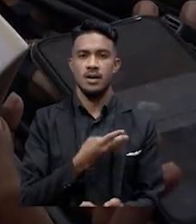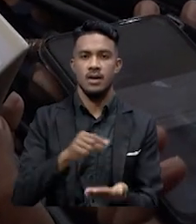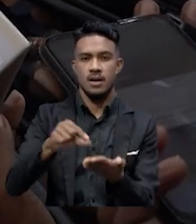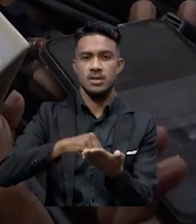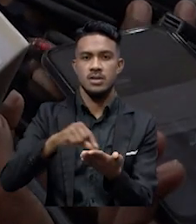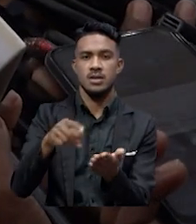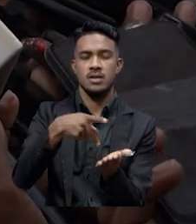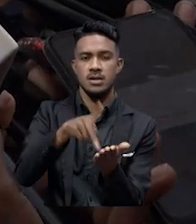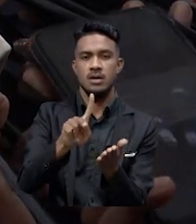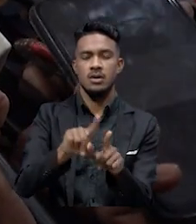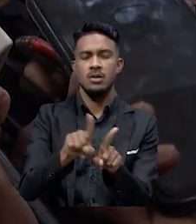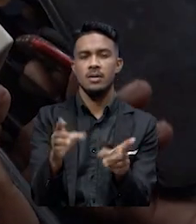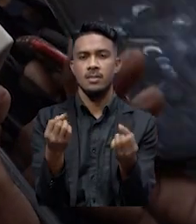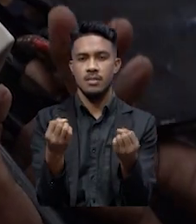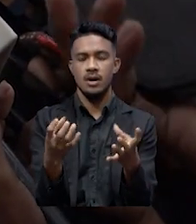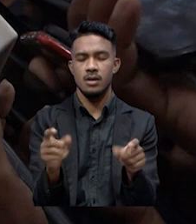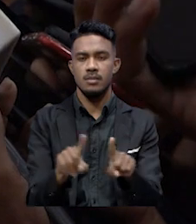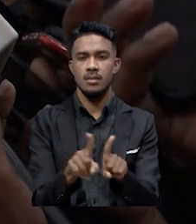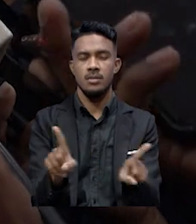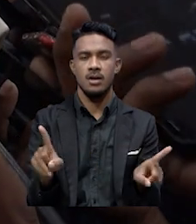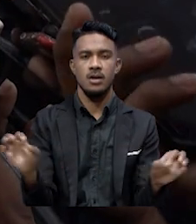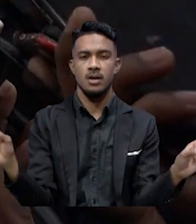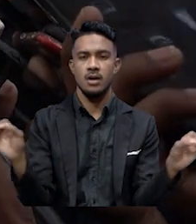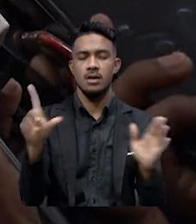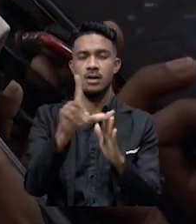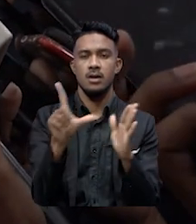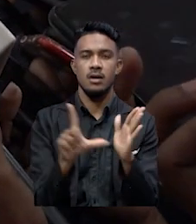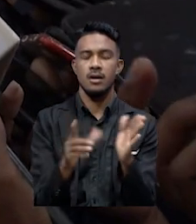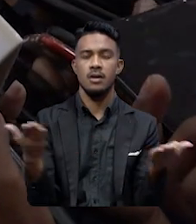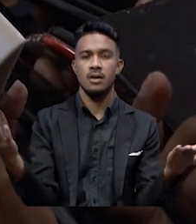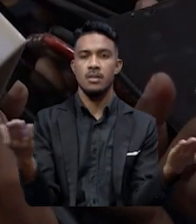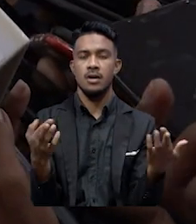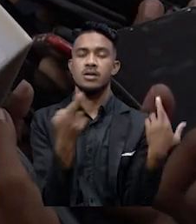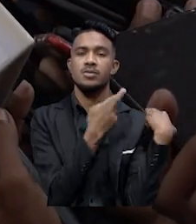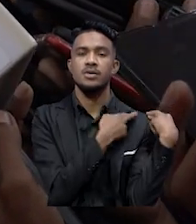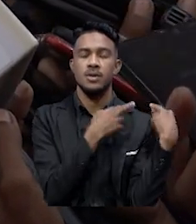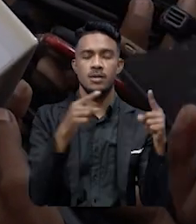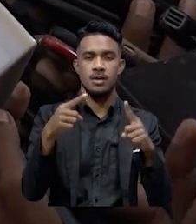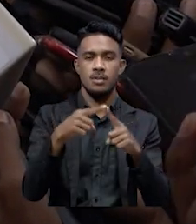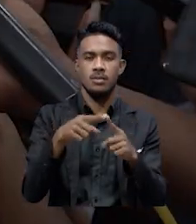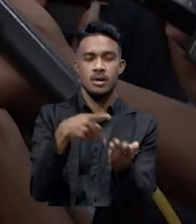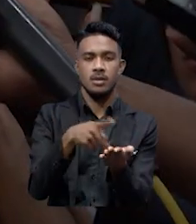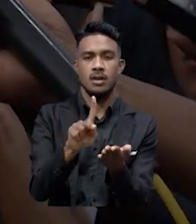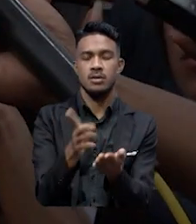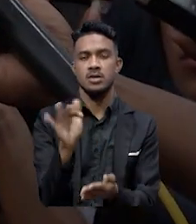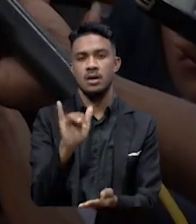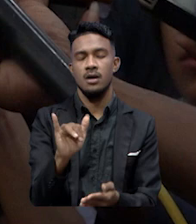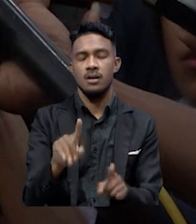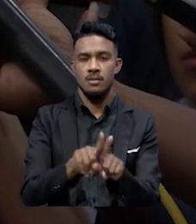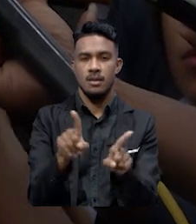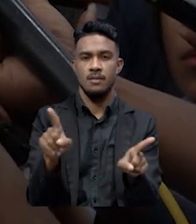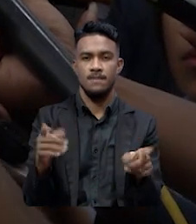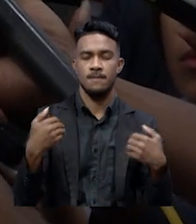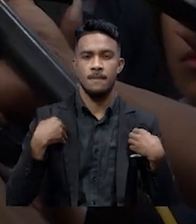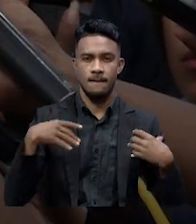tratados, oi, mas vela aí a lei nebe correspondente para tratados, né? Então,